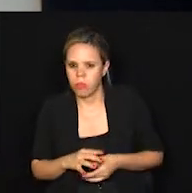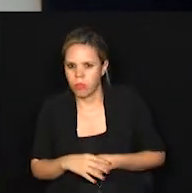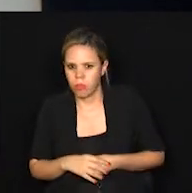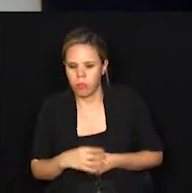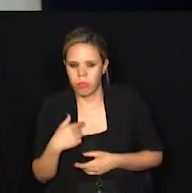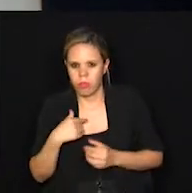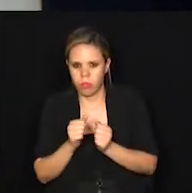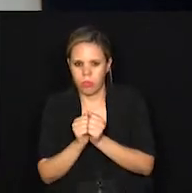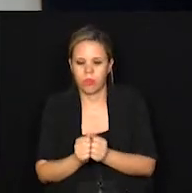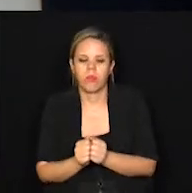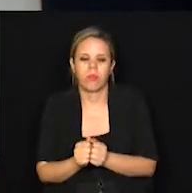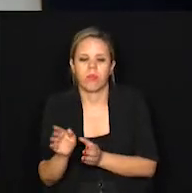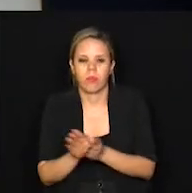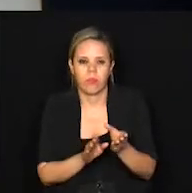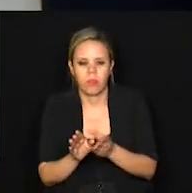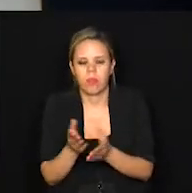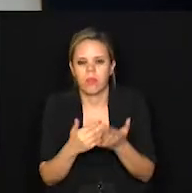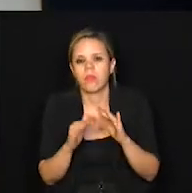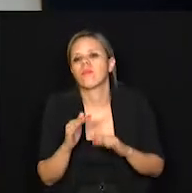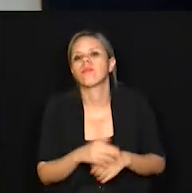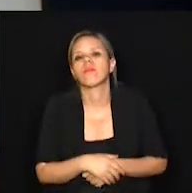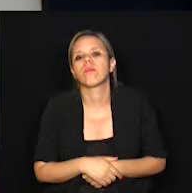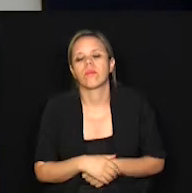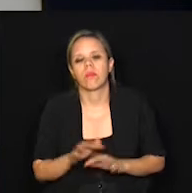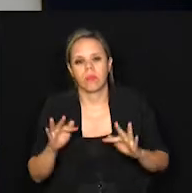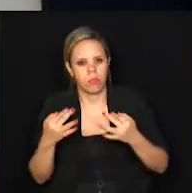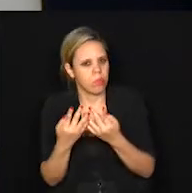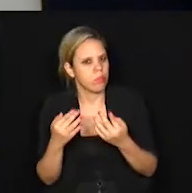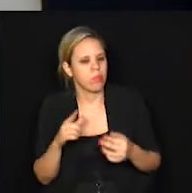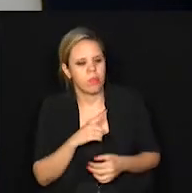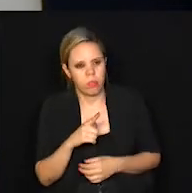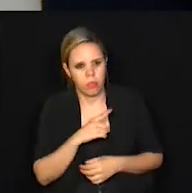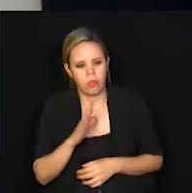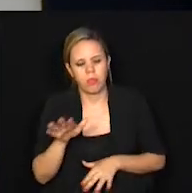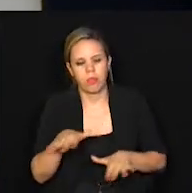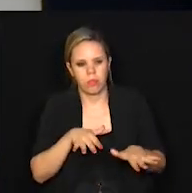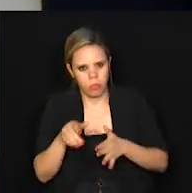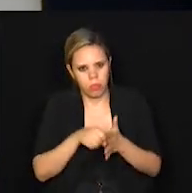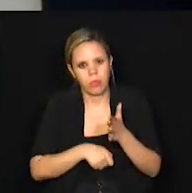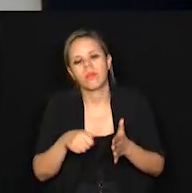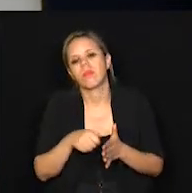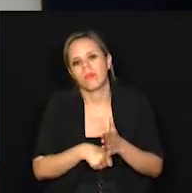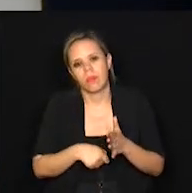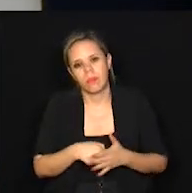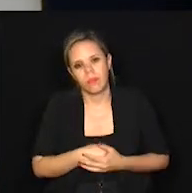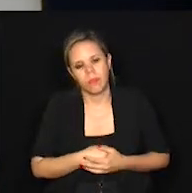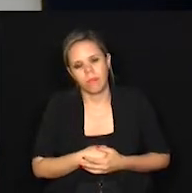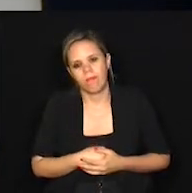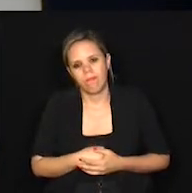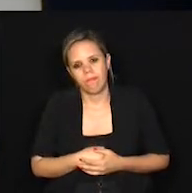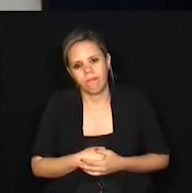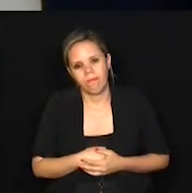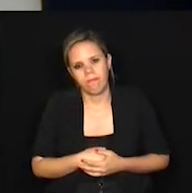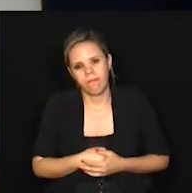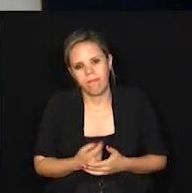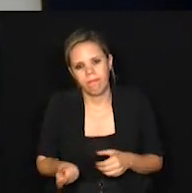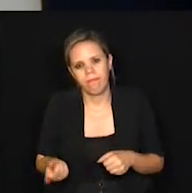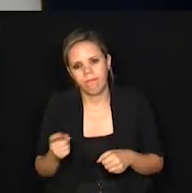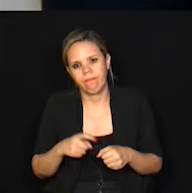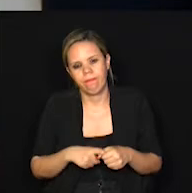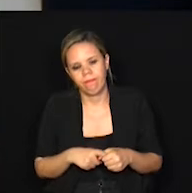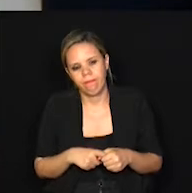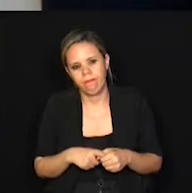até ter sido feito falas com algum grupo de professores, mas enfim, não tem